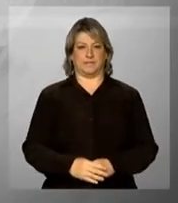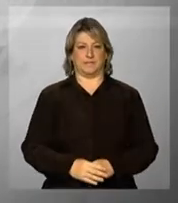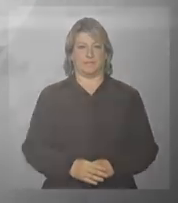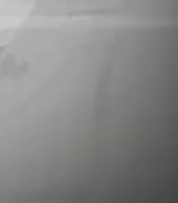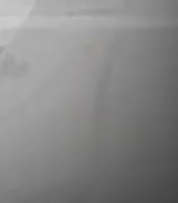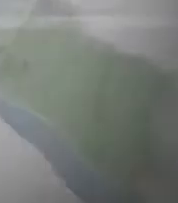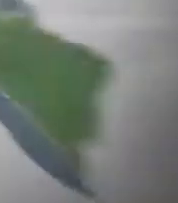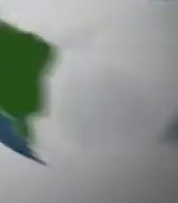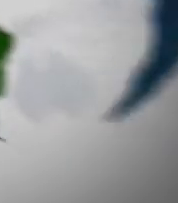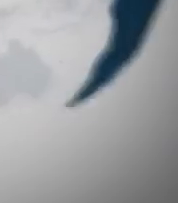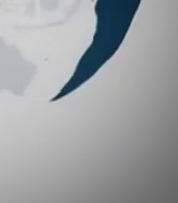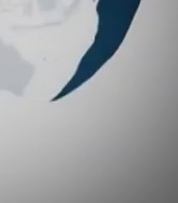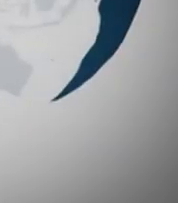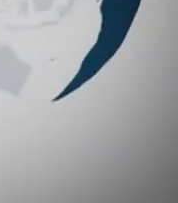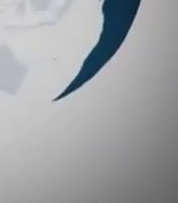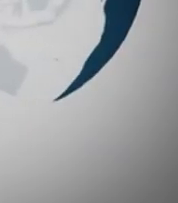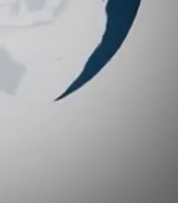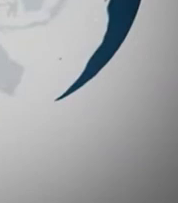federal